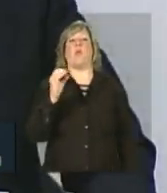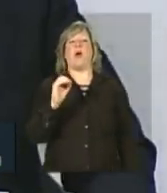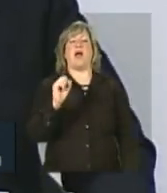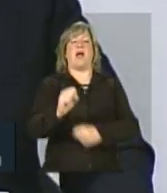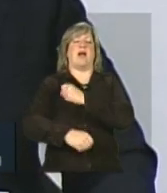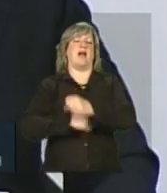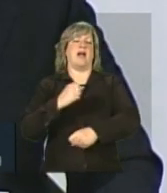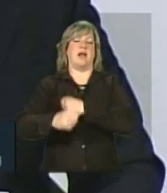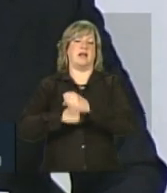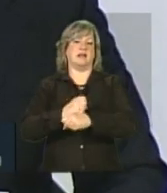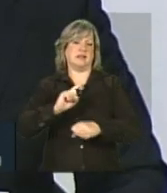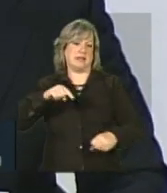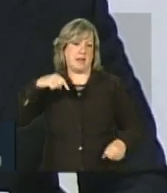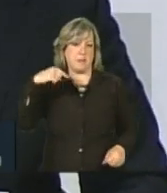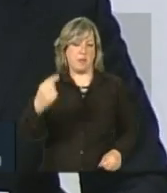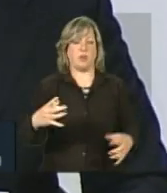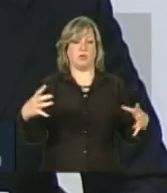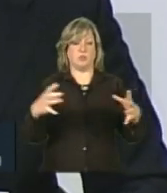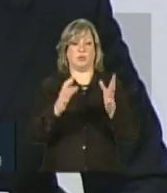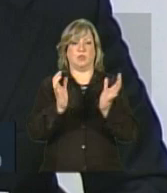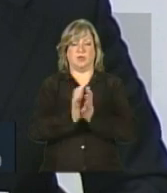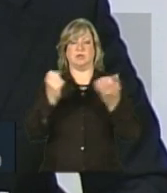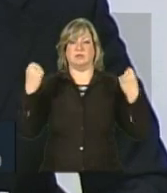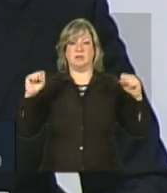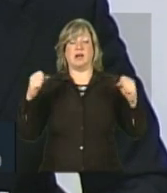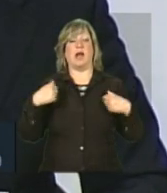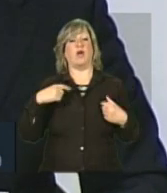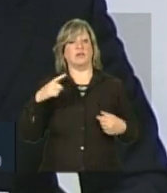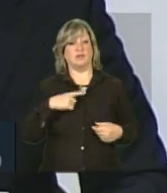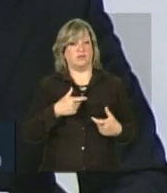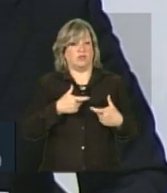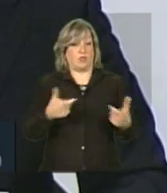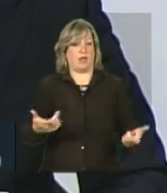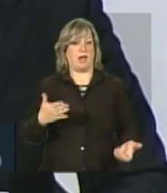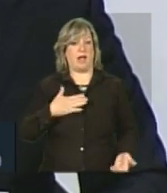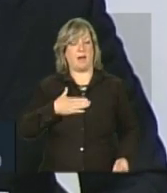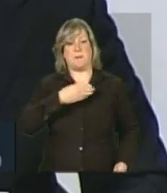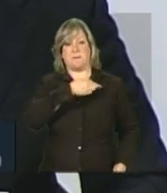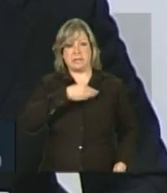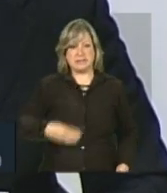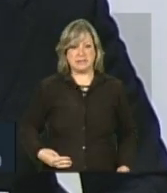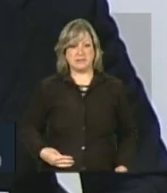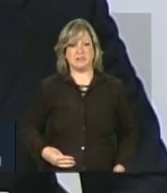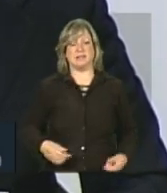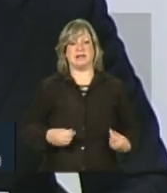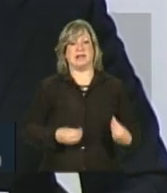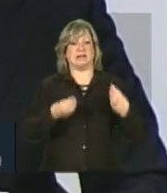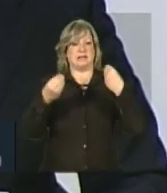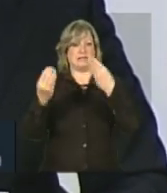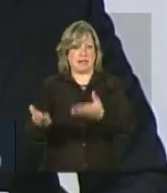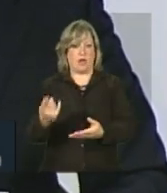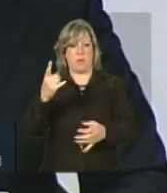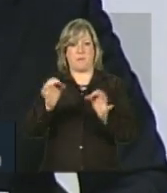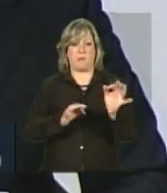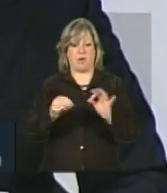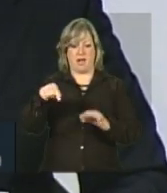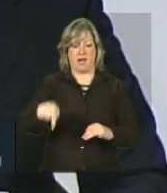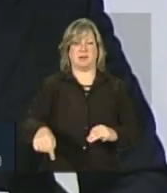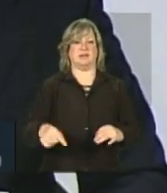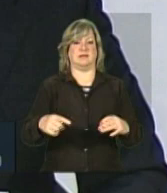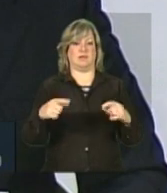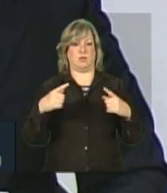de reivindicações da comunidade esportiva, eu tive o privilégio de, como ministro, encaminhar o projeto com o presidente Lula a essa casa, que em